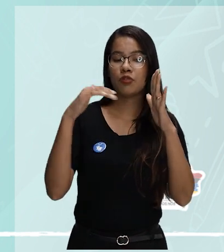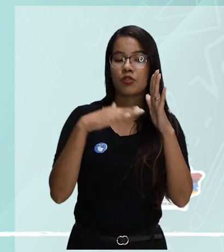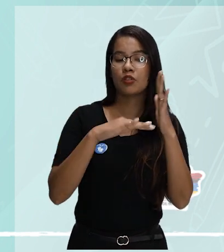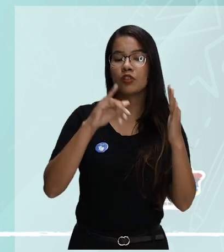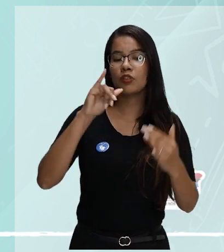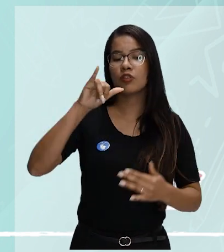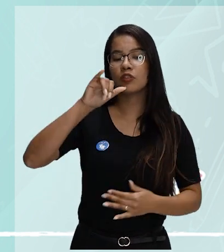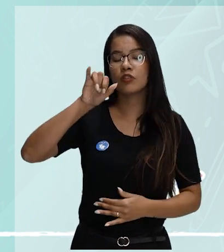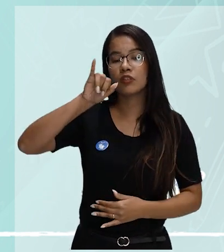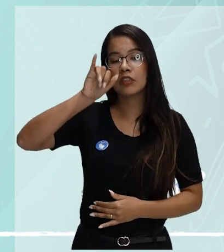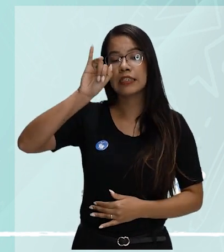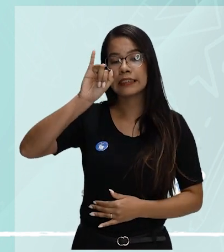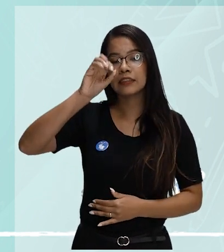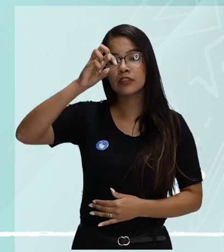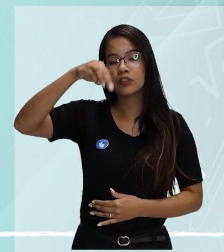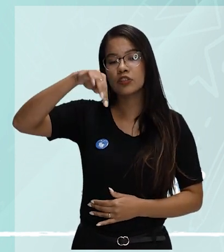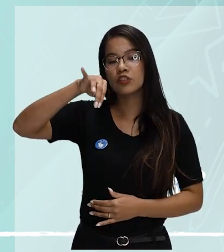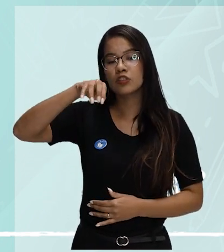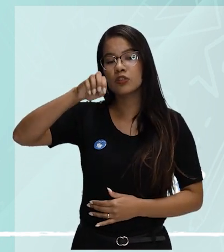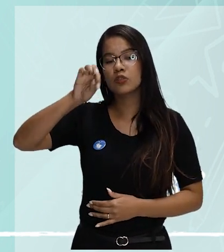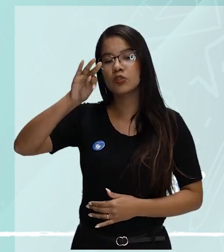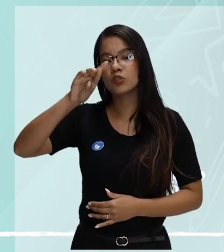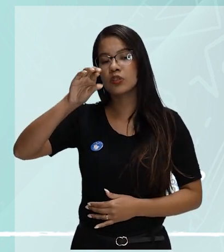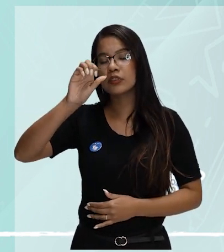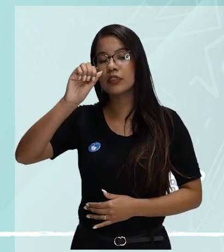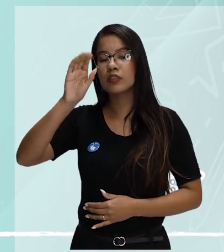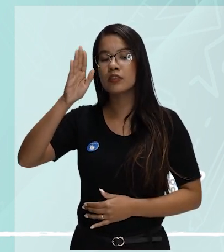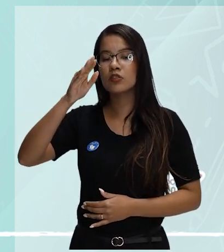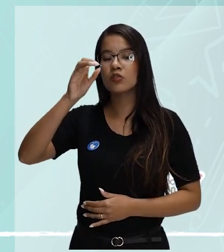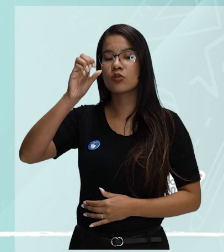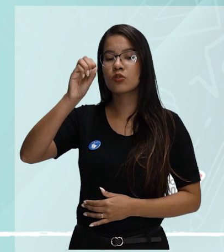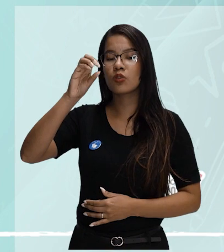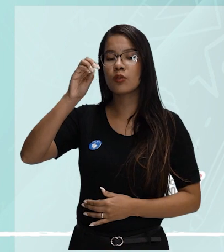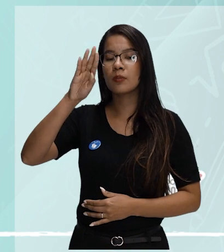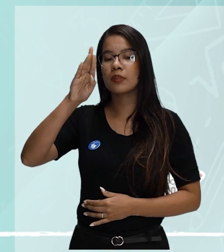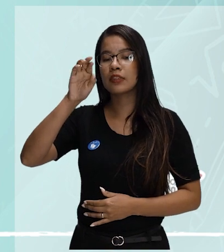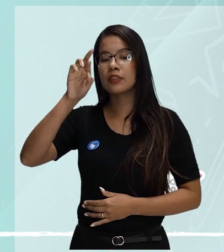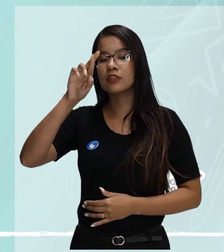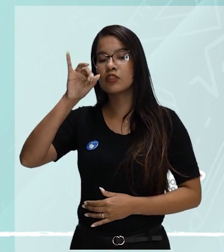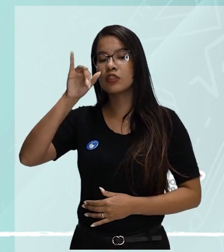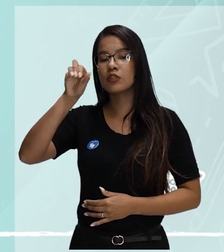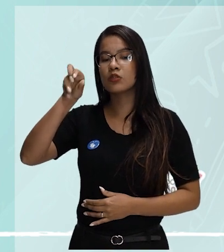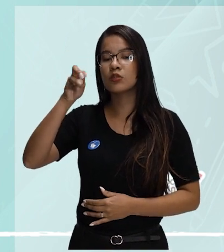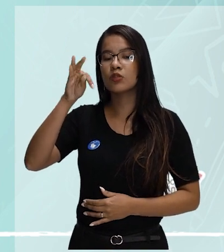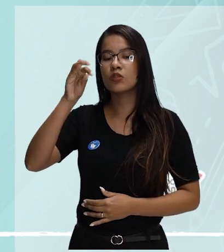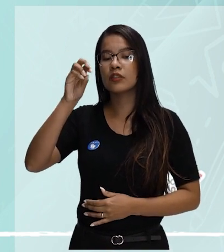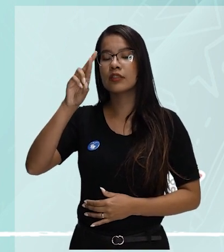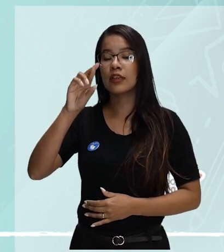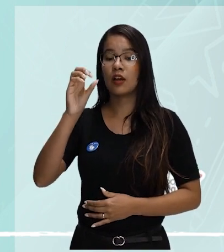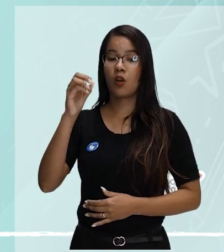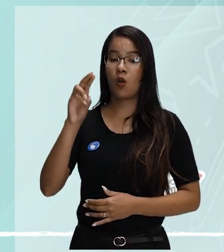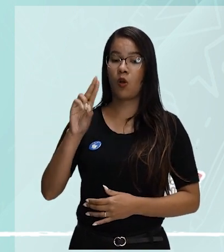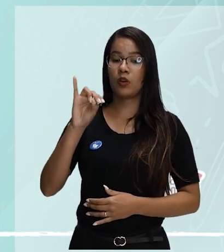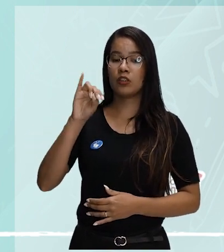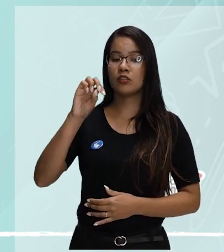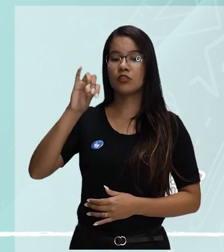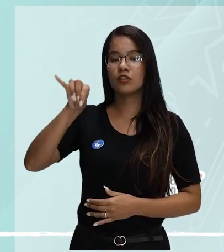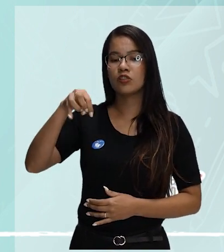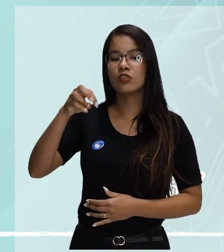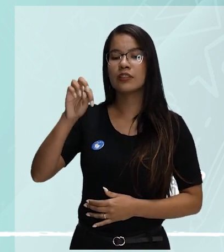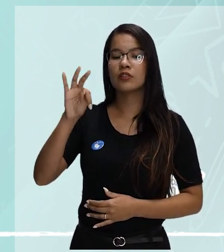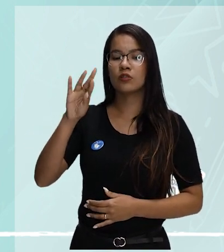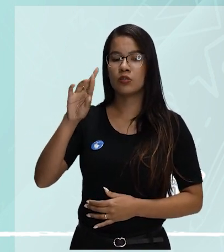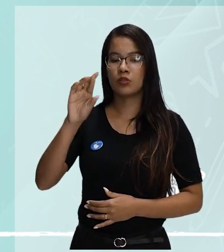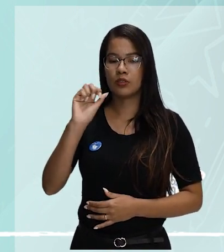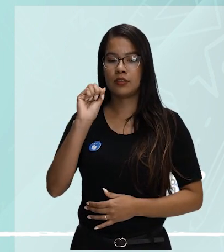e bijetora, tá? Função par, função ímpar, certo? E fazer algumas questões, alguns exercícios a respeito